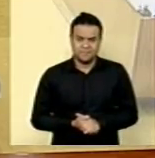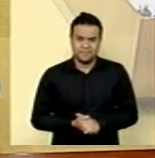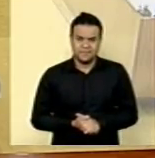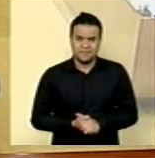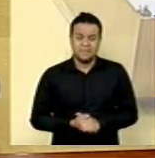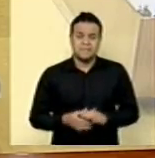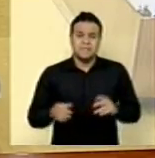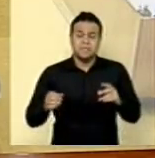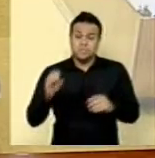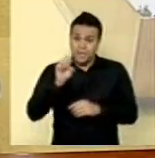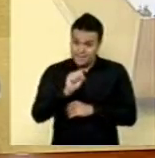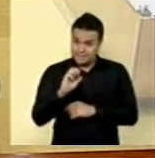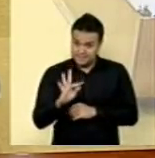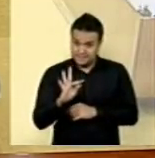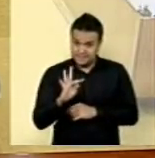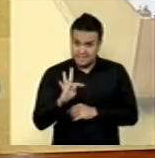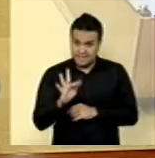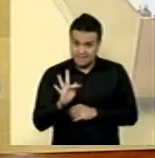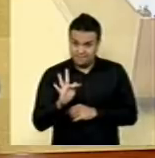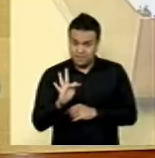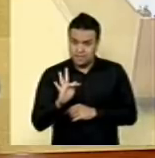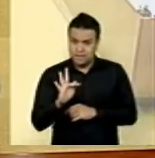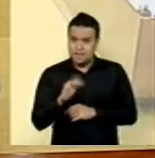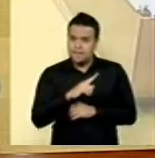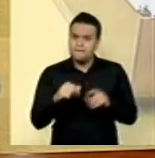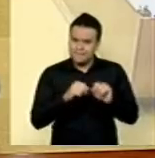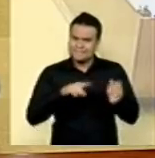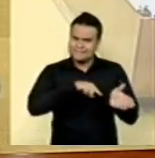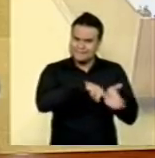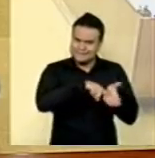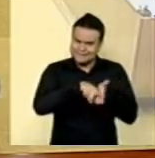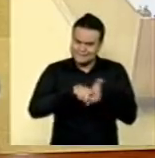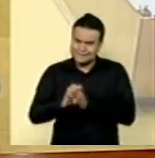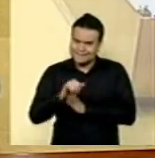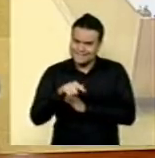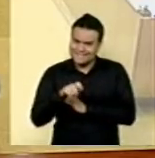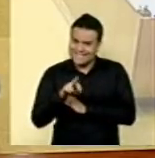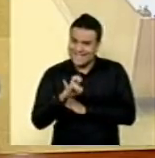em que o Supremo começou a desenvolver no inquérito 417